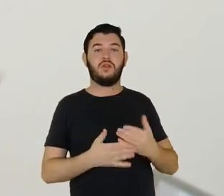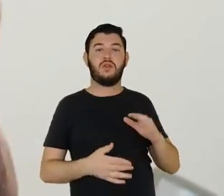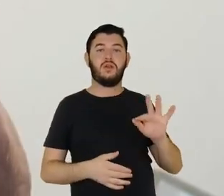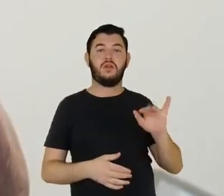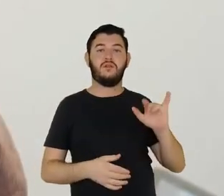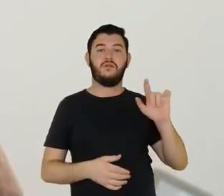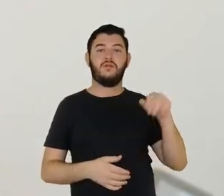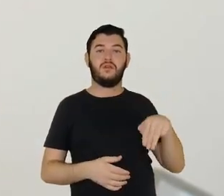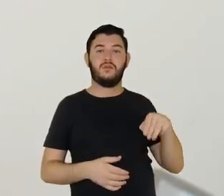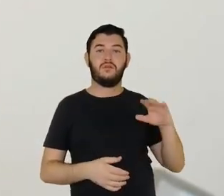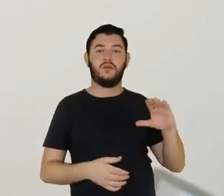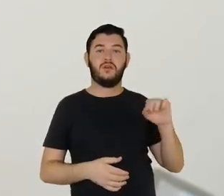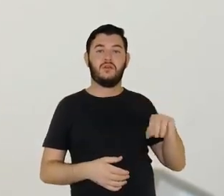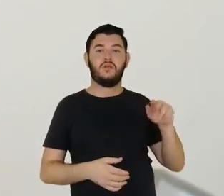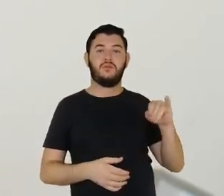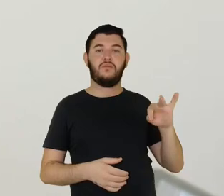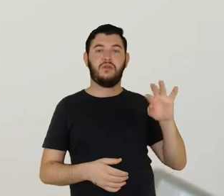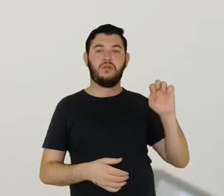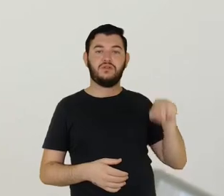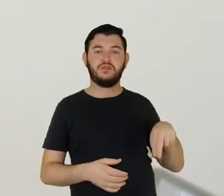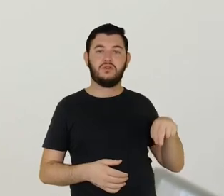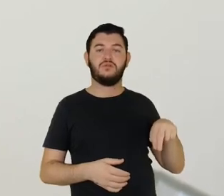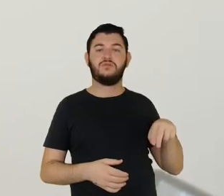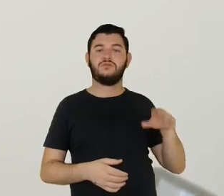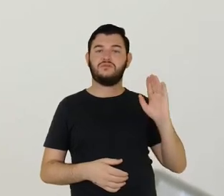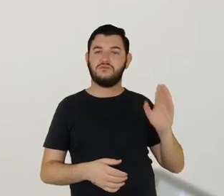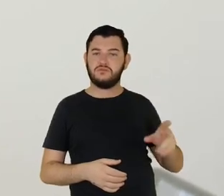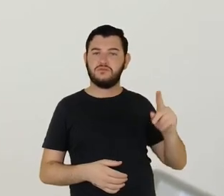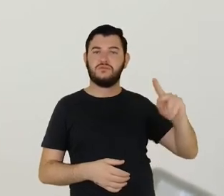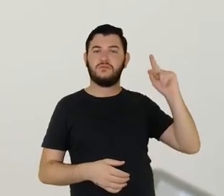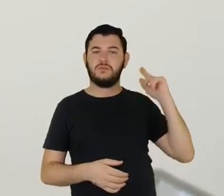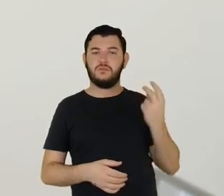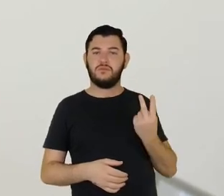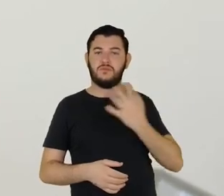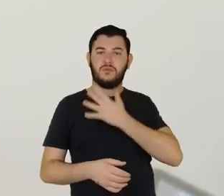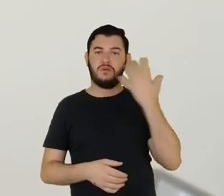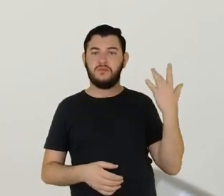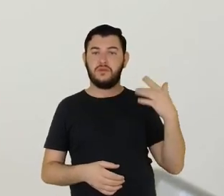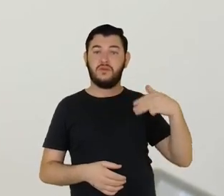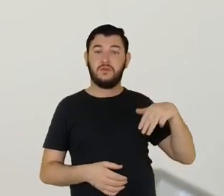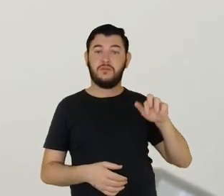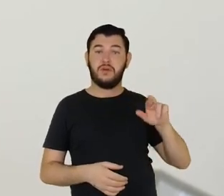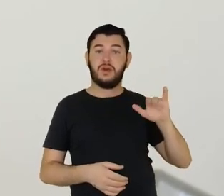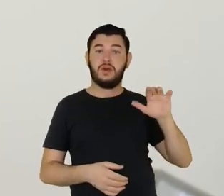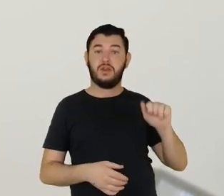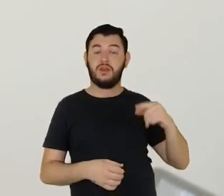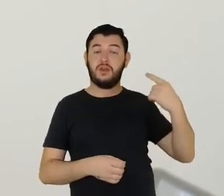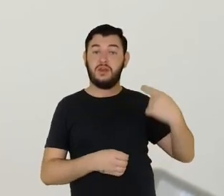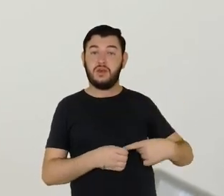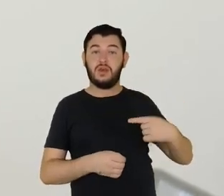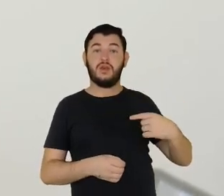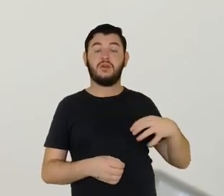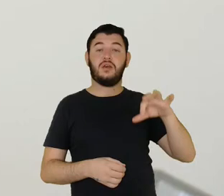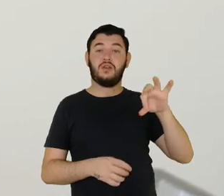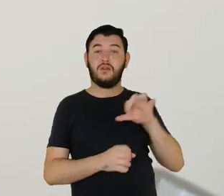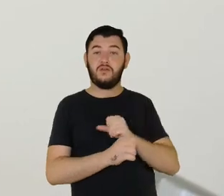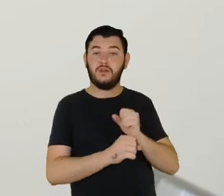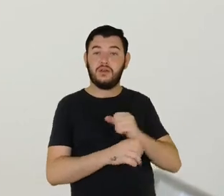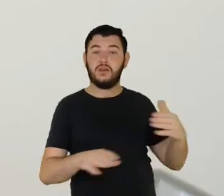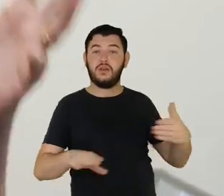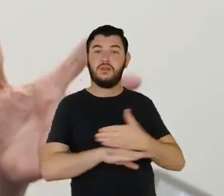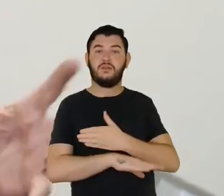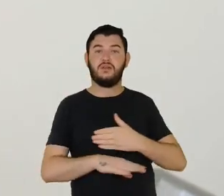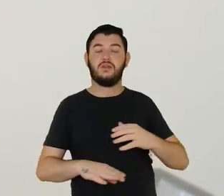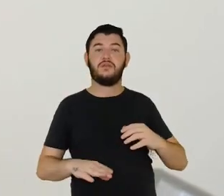que... Tem 2 pessoas de Maricá que há 9 anos vão em todos os encontros de Film Commission. Eles são pessoas que entendem muito do assunto.